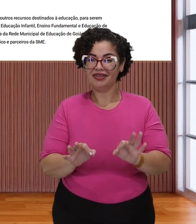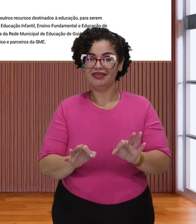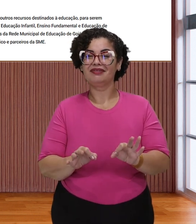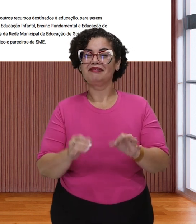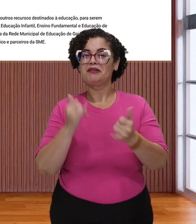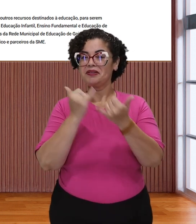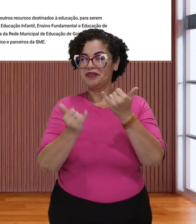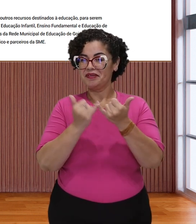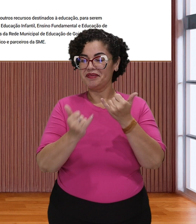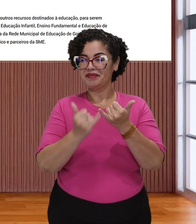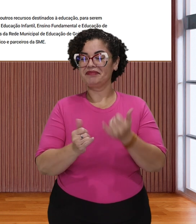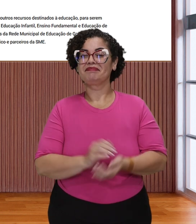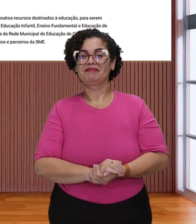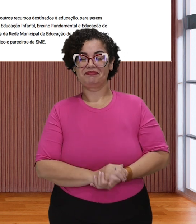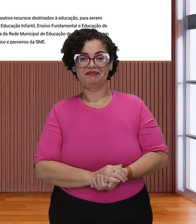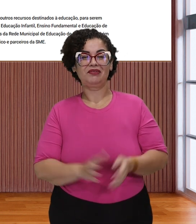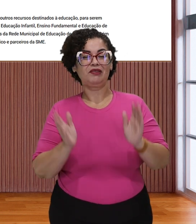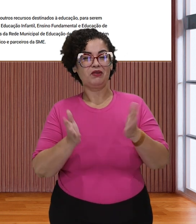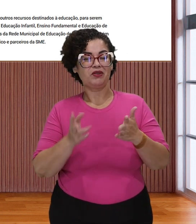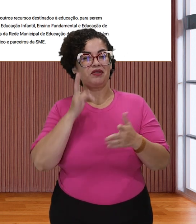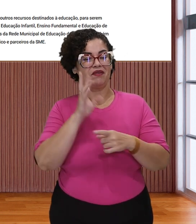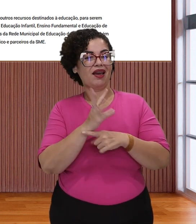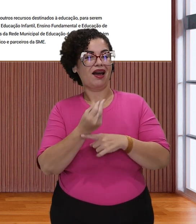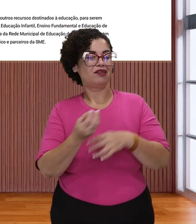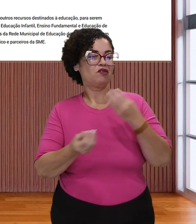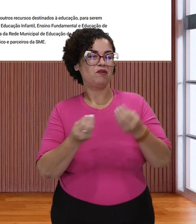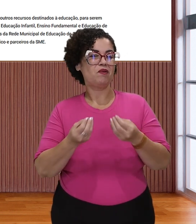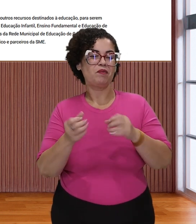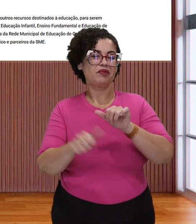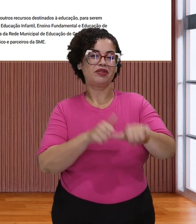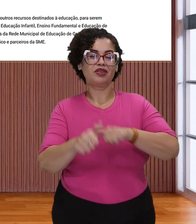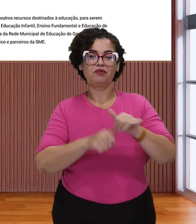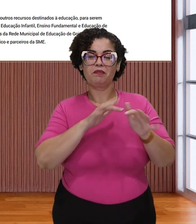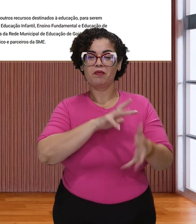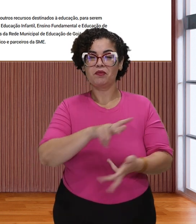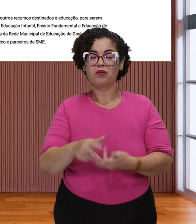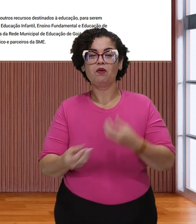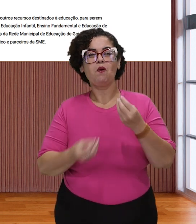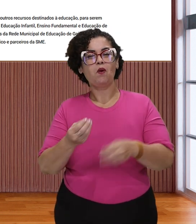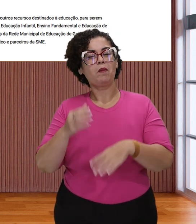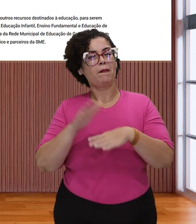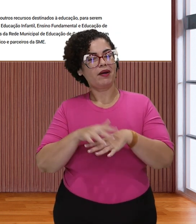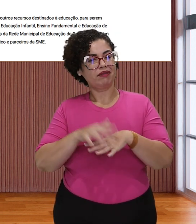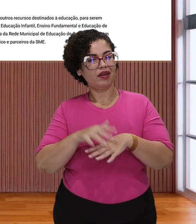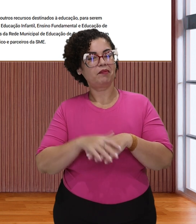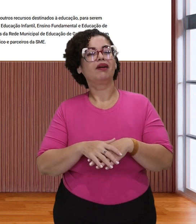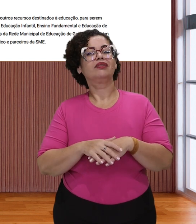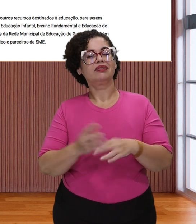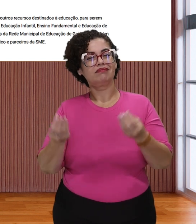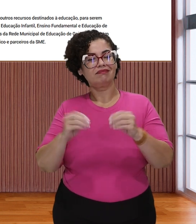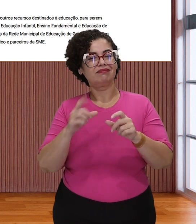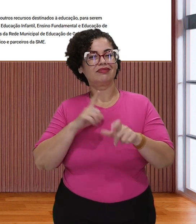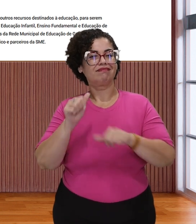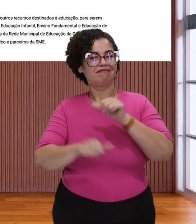exatos, congruentes. Hoje, a gente viu como a arte pode transformar o mundo e como a matemática